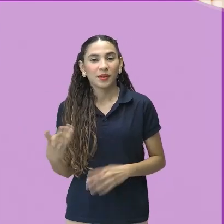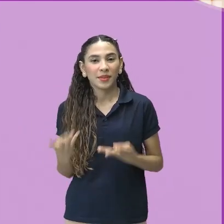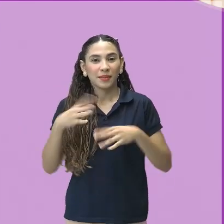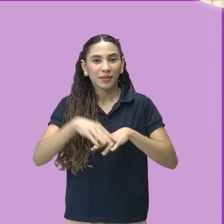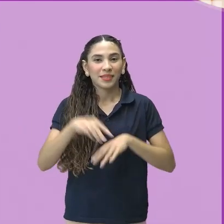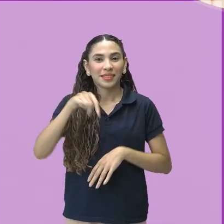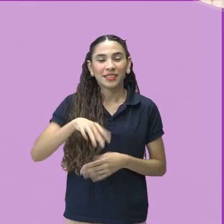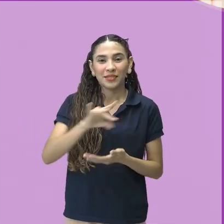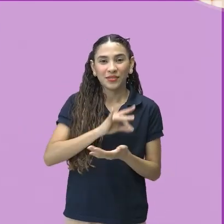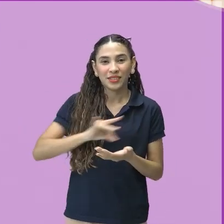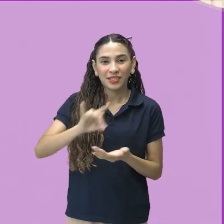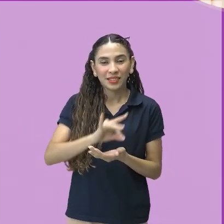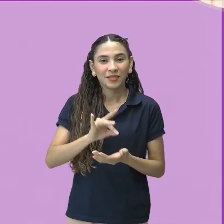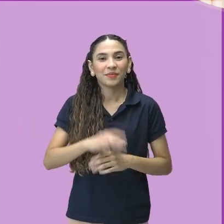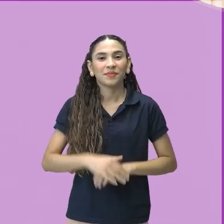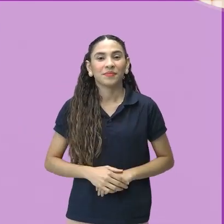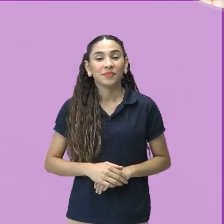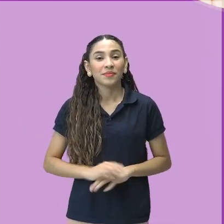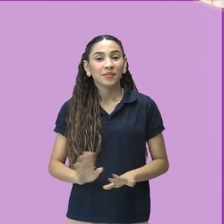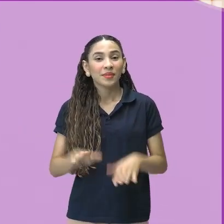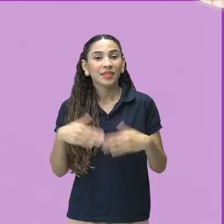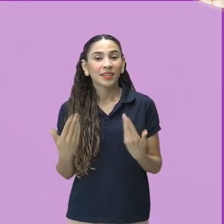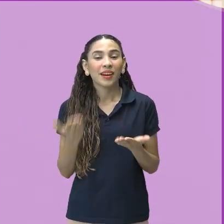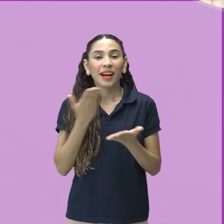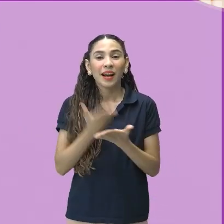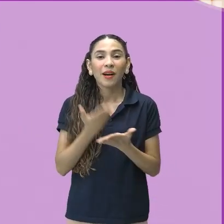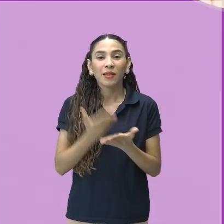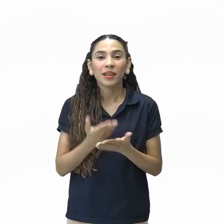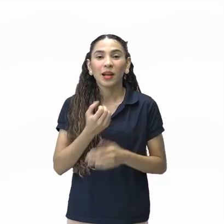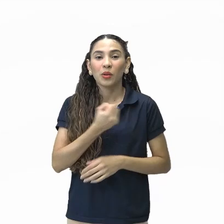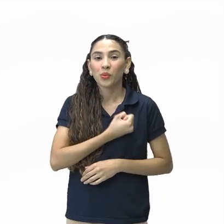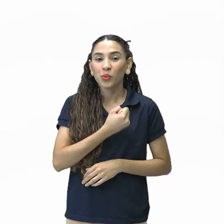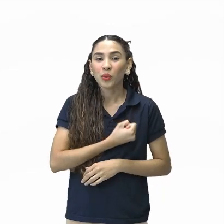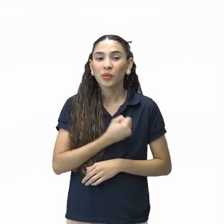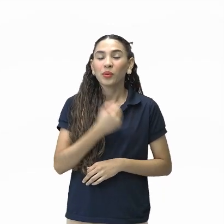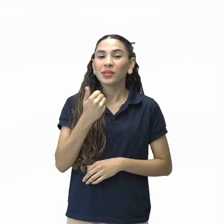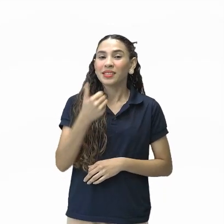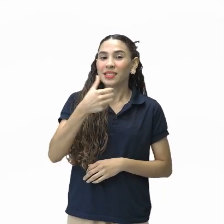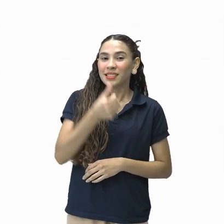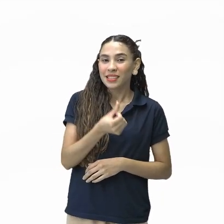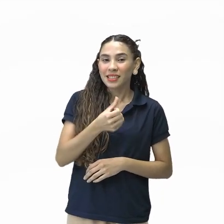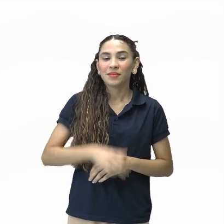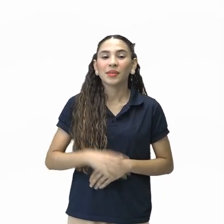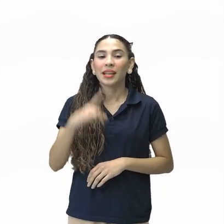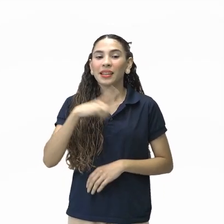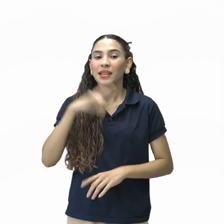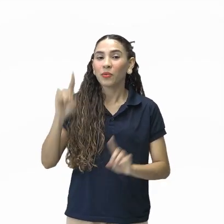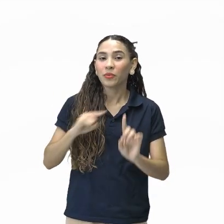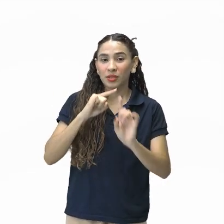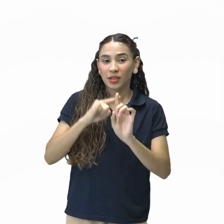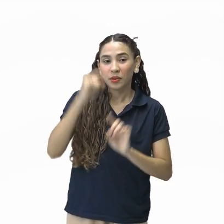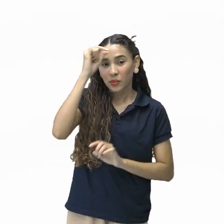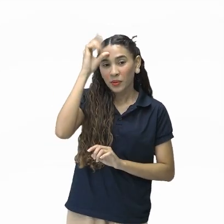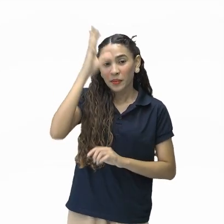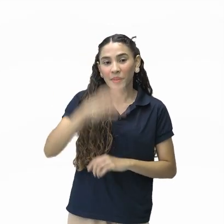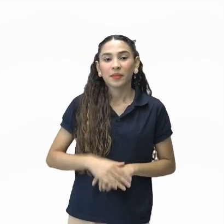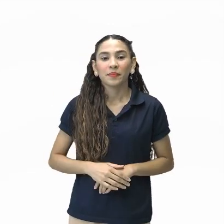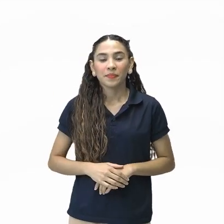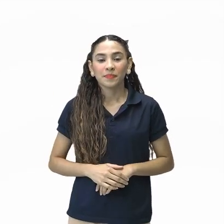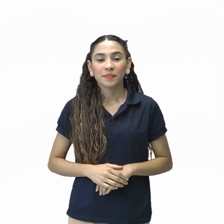matemática aqui do Centro de Mídias, e esta será a nossa aula de número 16, que tem como objeto de